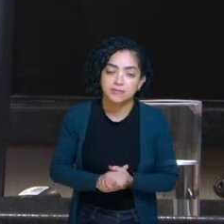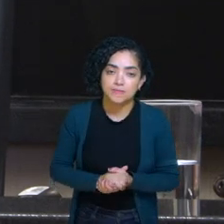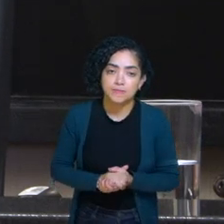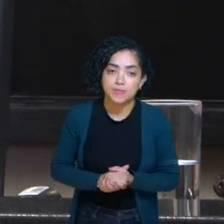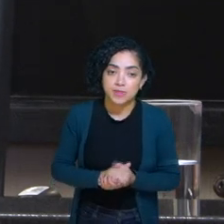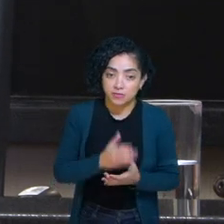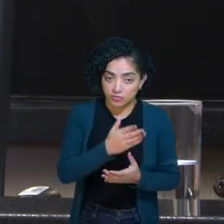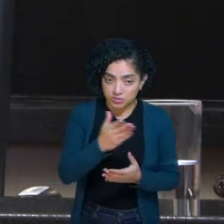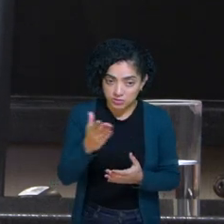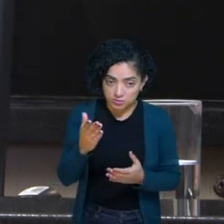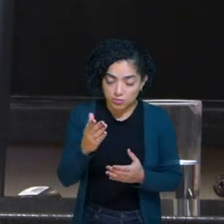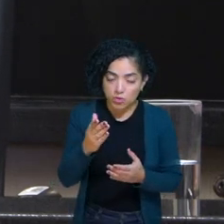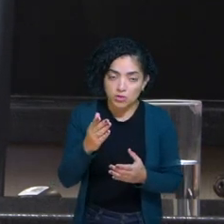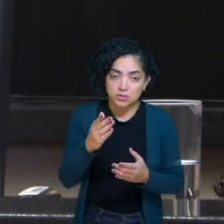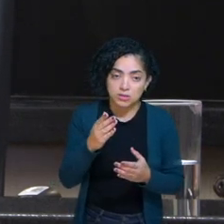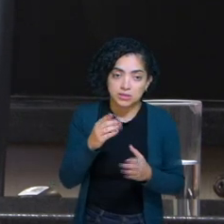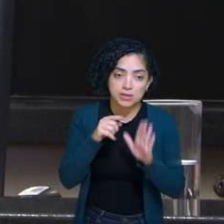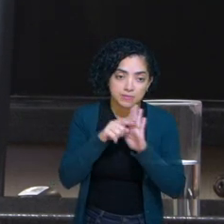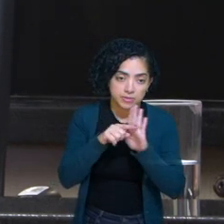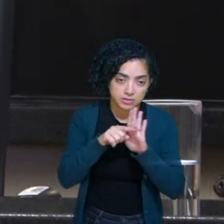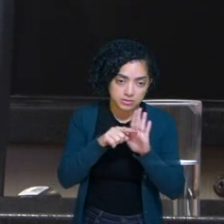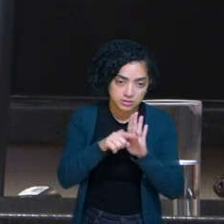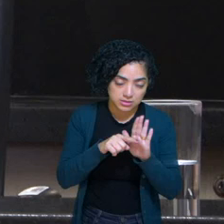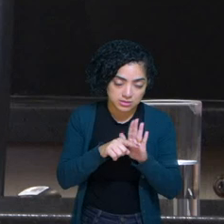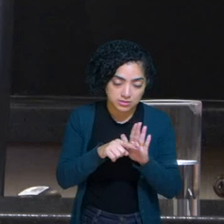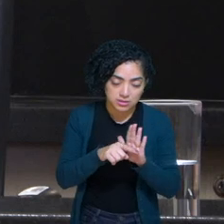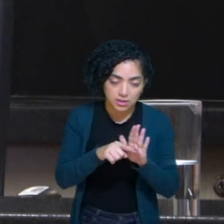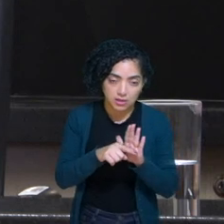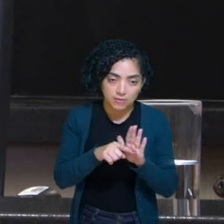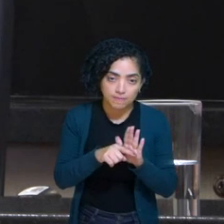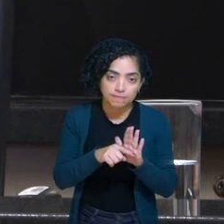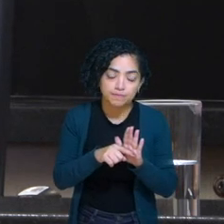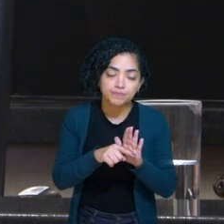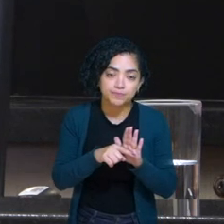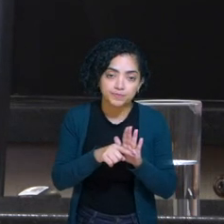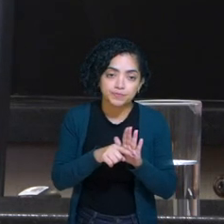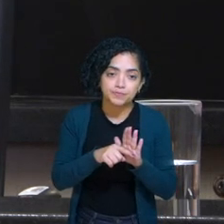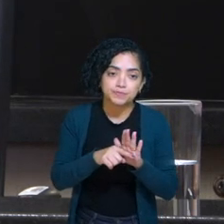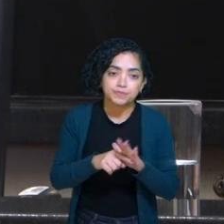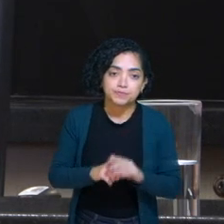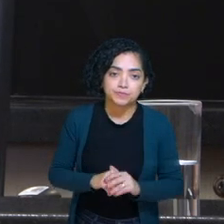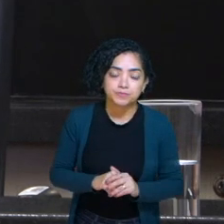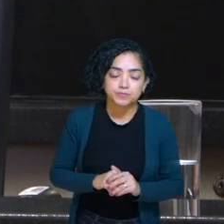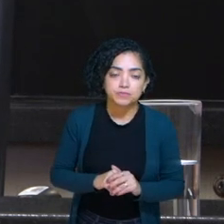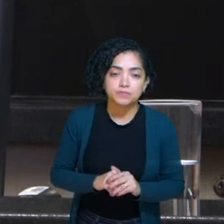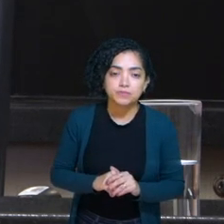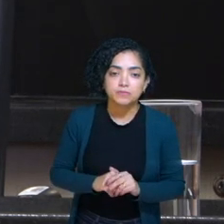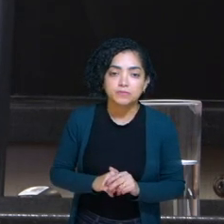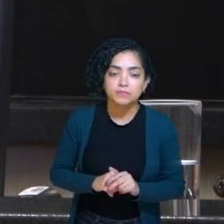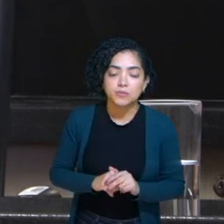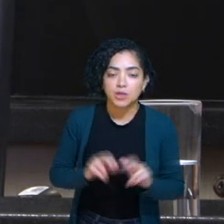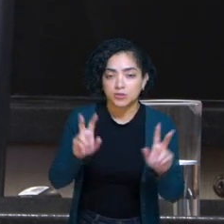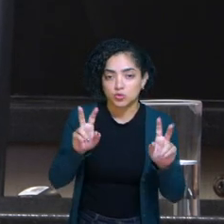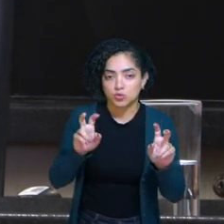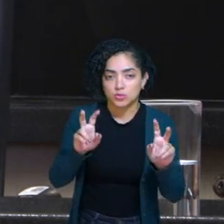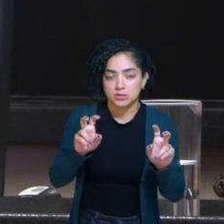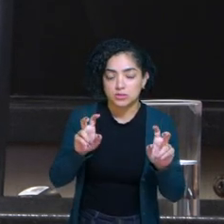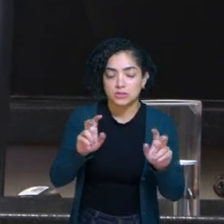podem encontrar lá o o a manifestação da anfope em relação a ela né Nós